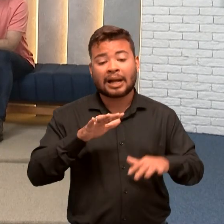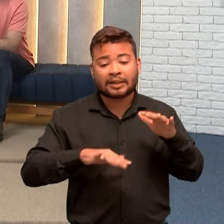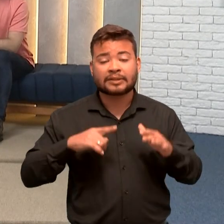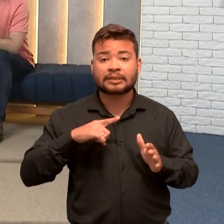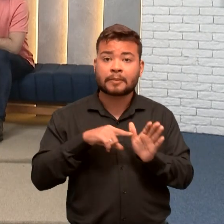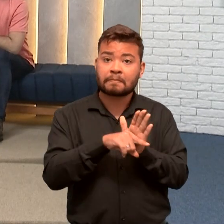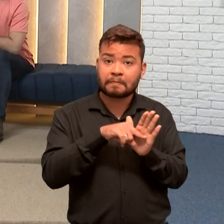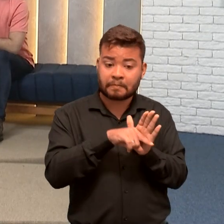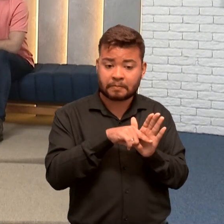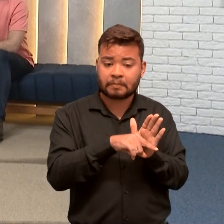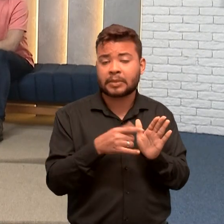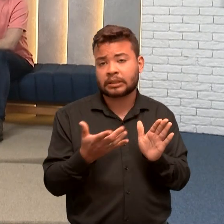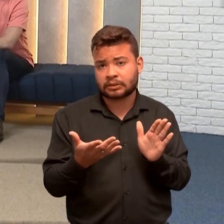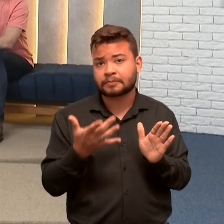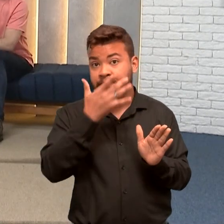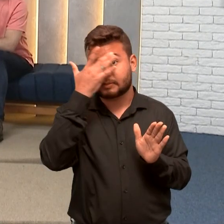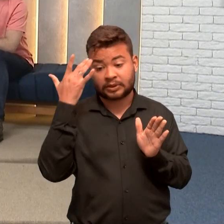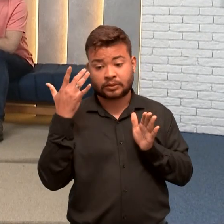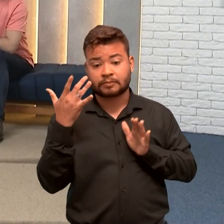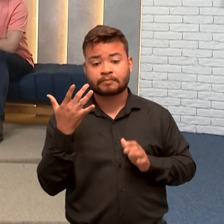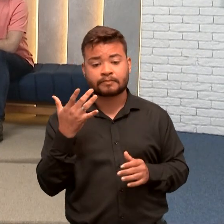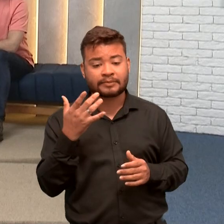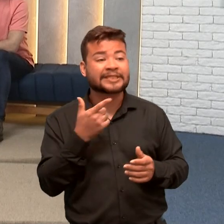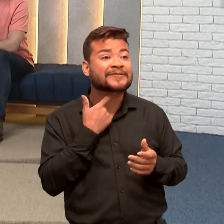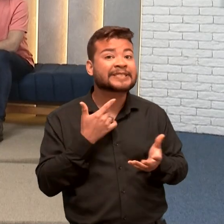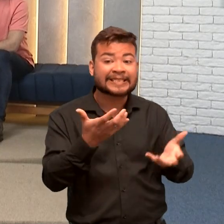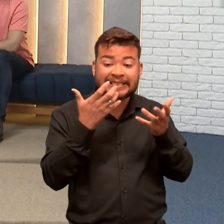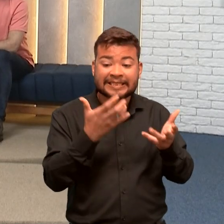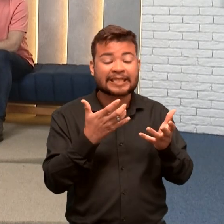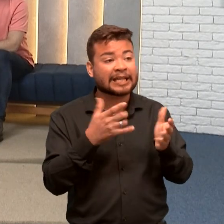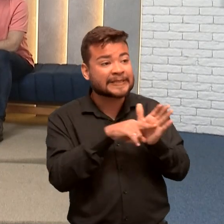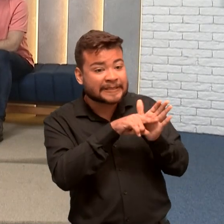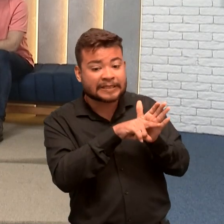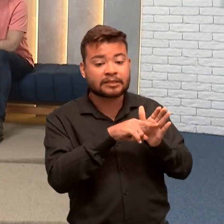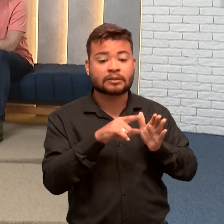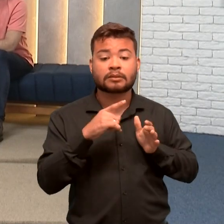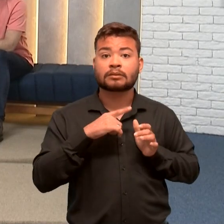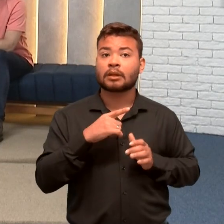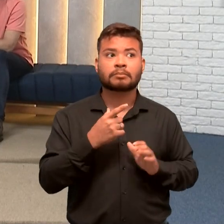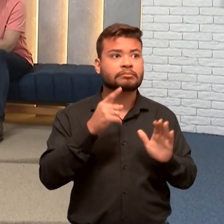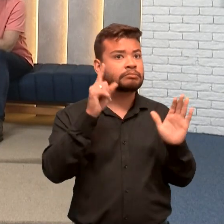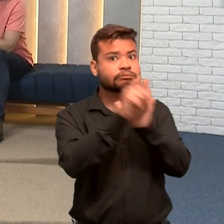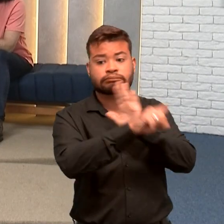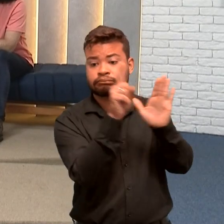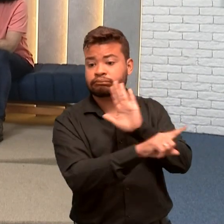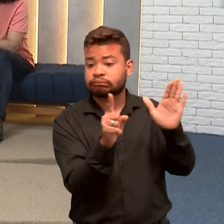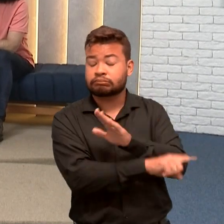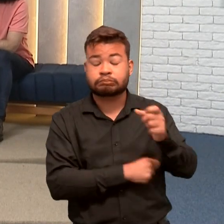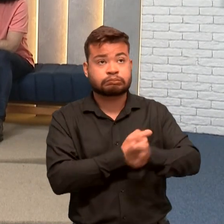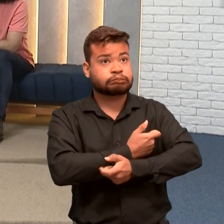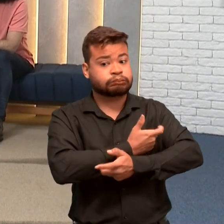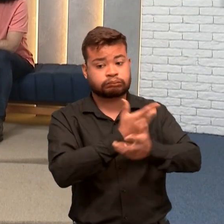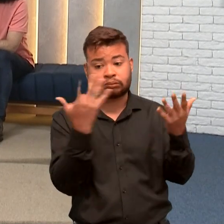com... Às vezes o pesquisador, ele tá ali naquela vontade de pesquisar, coloca 130 mil perguntas. A gente fala assim, mas